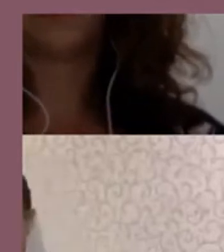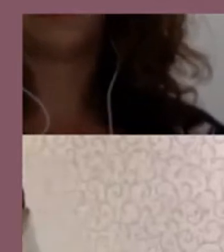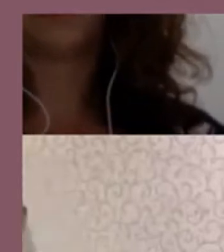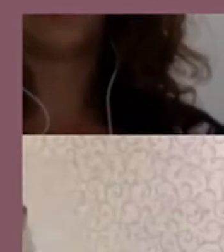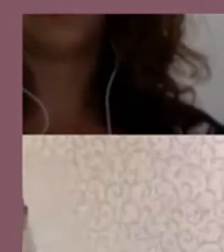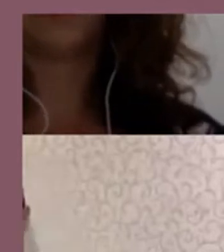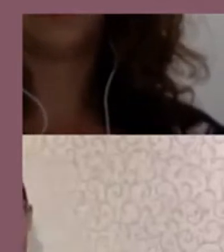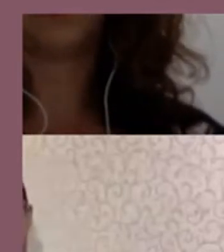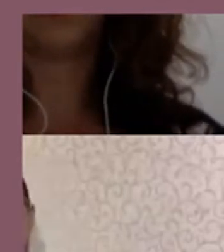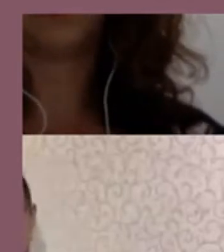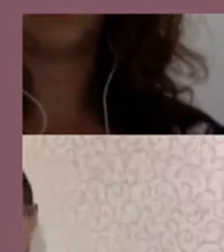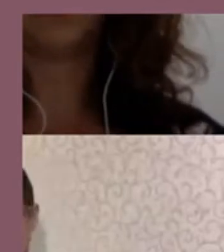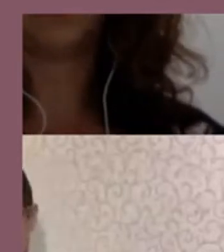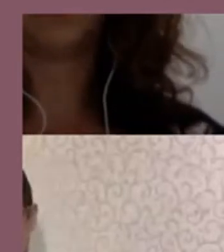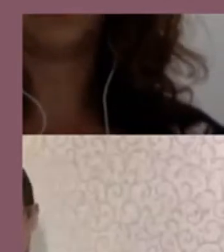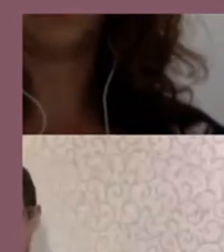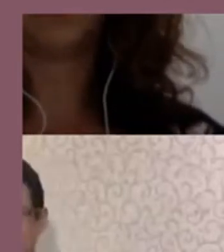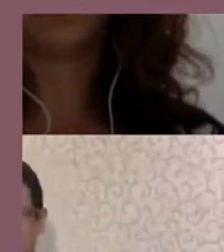nos vemos.